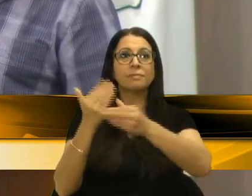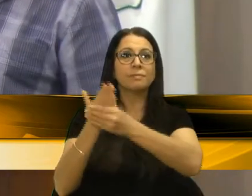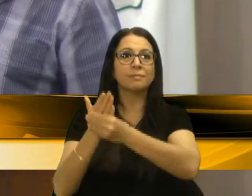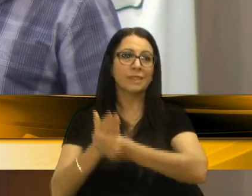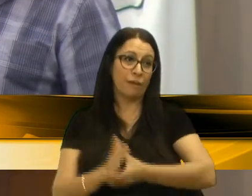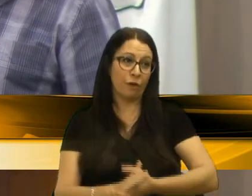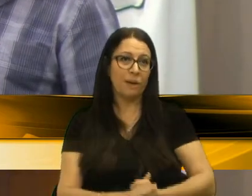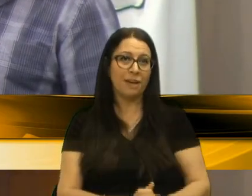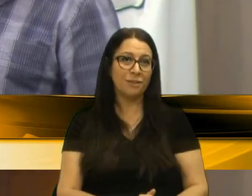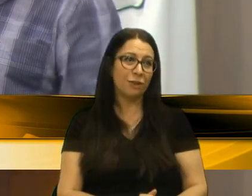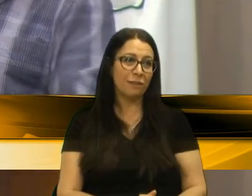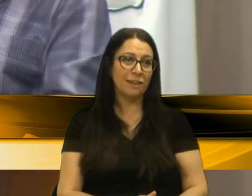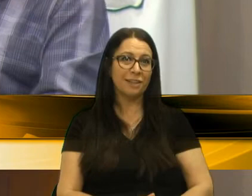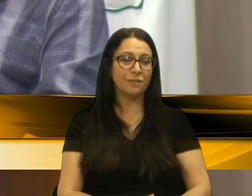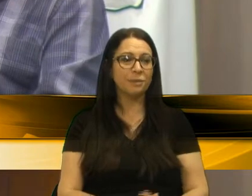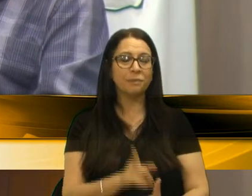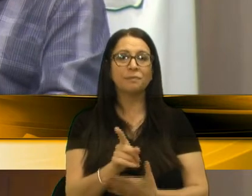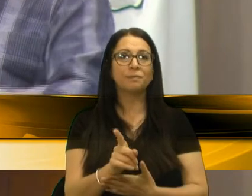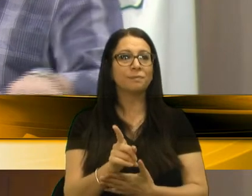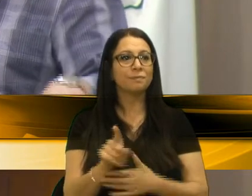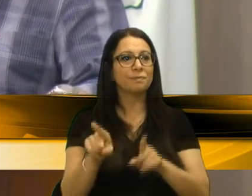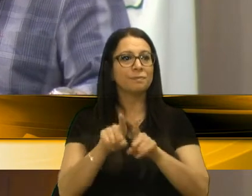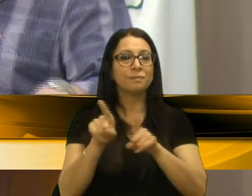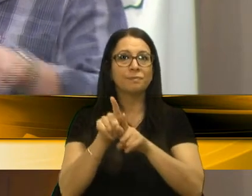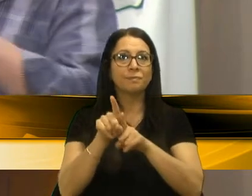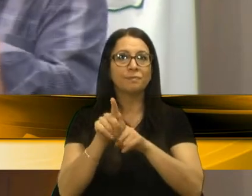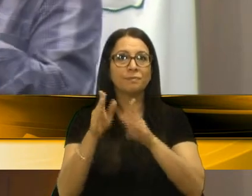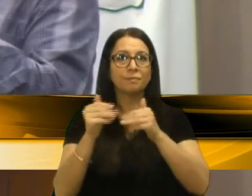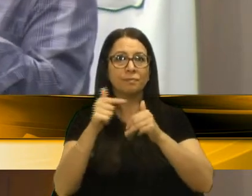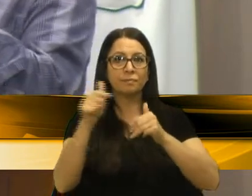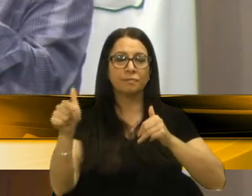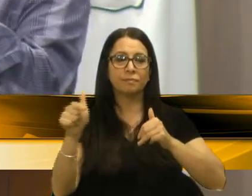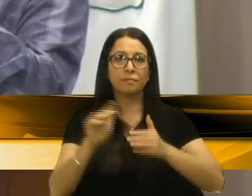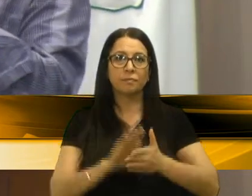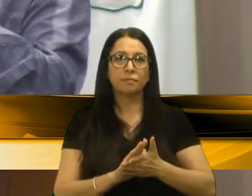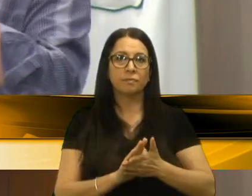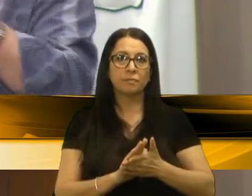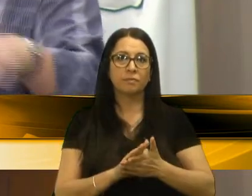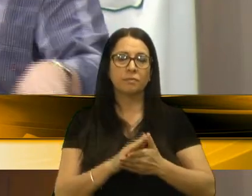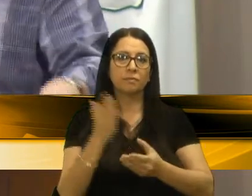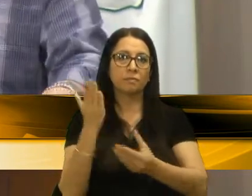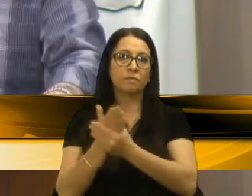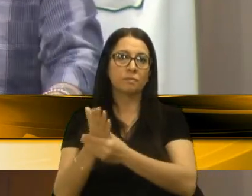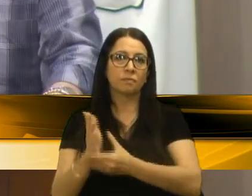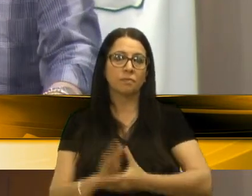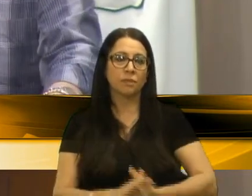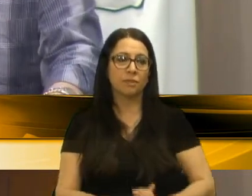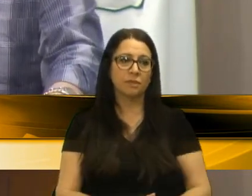de inconstitucionalidade, onde está sendo solicitada ali uma liminar.